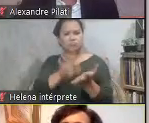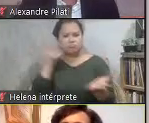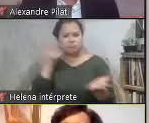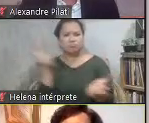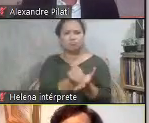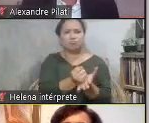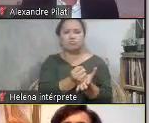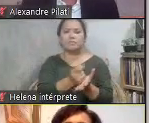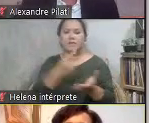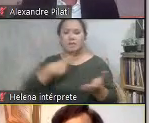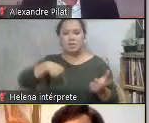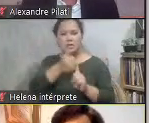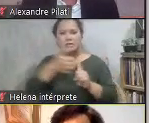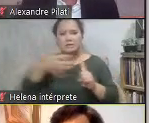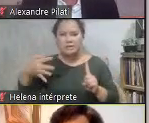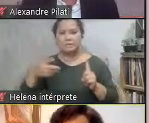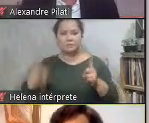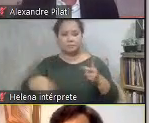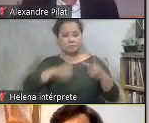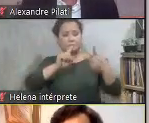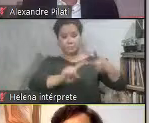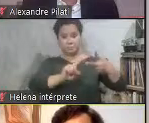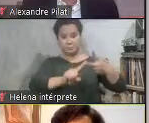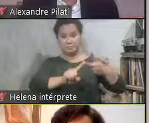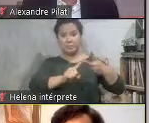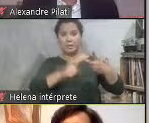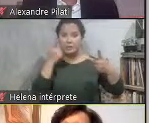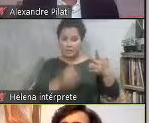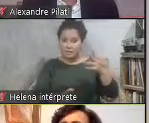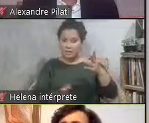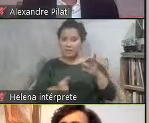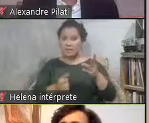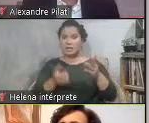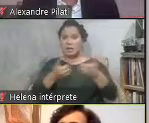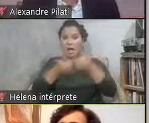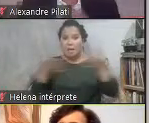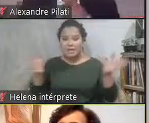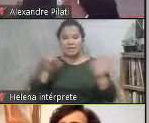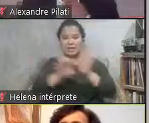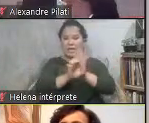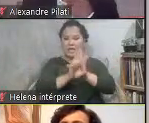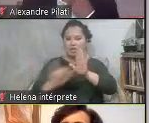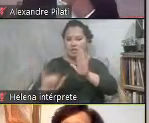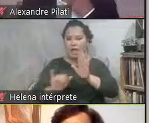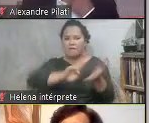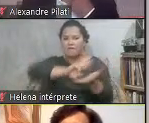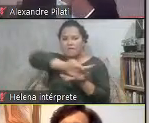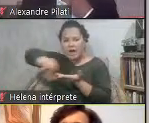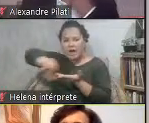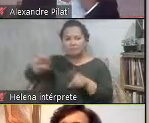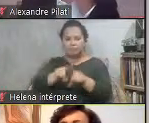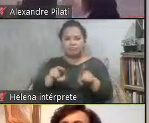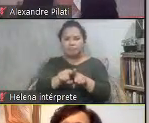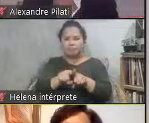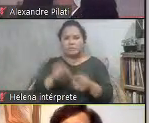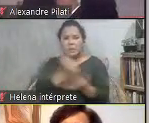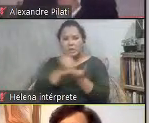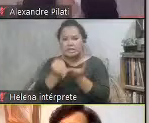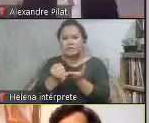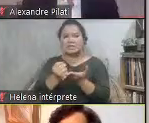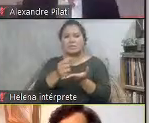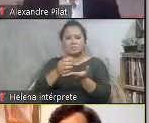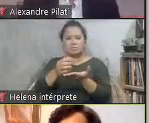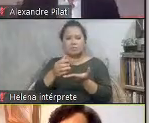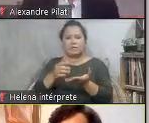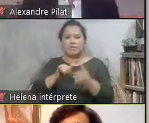meio de editais de chamadas públicas. Também criar os polos de extensão e estimular que a universidade cumprisse a